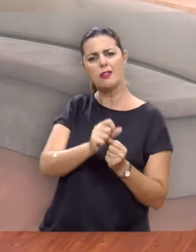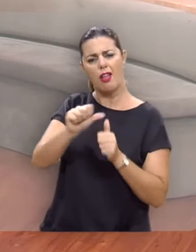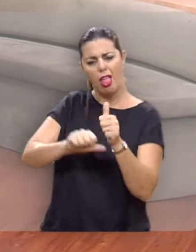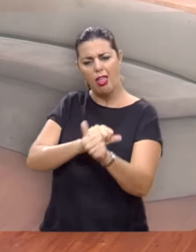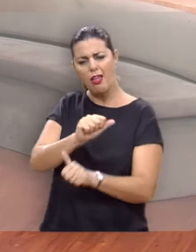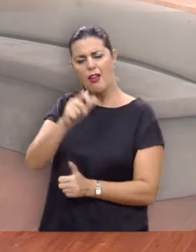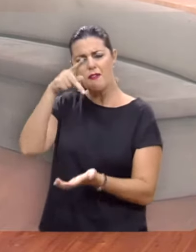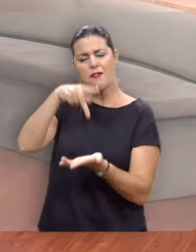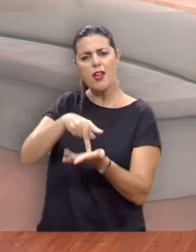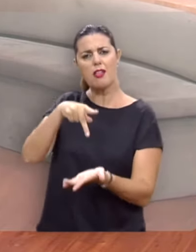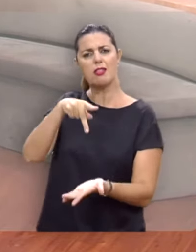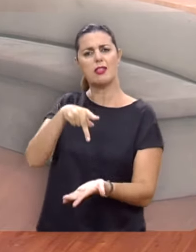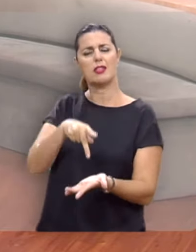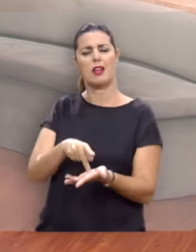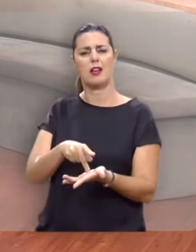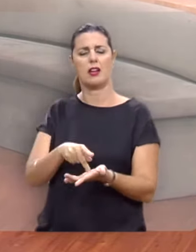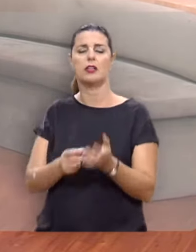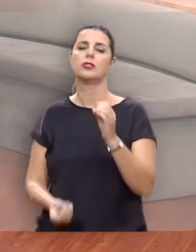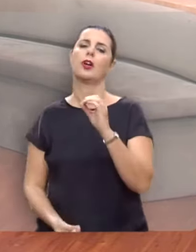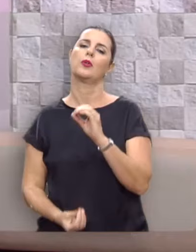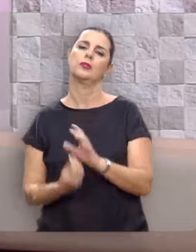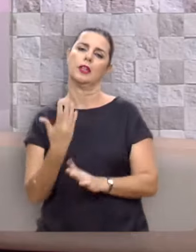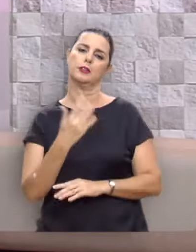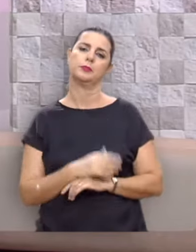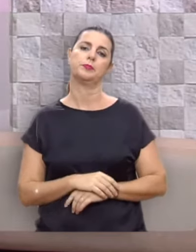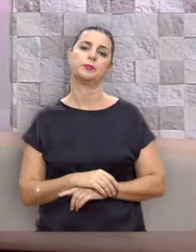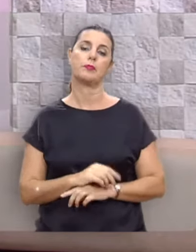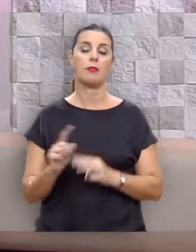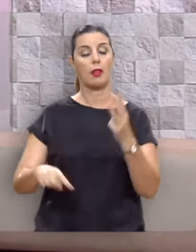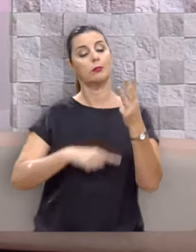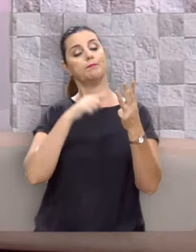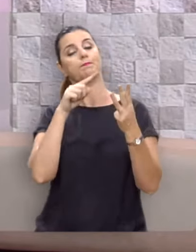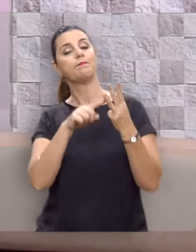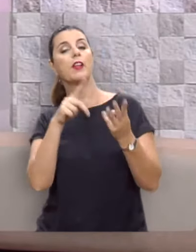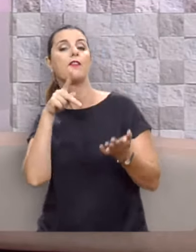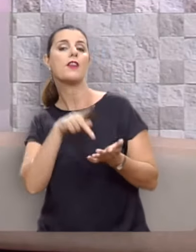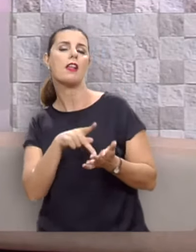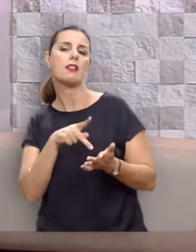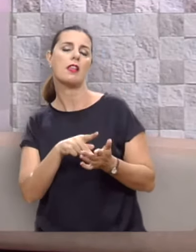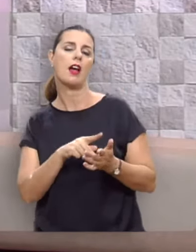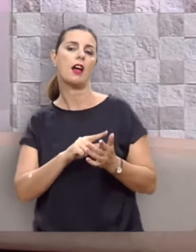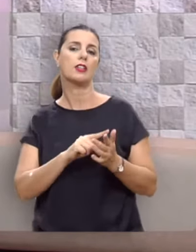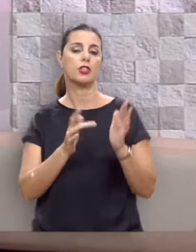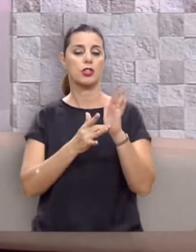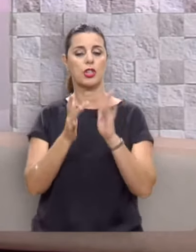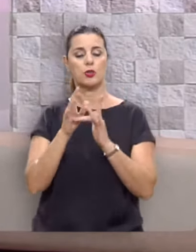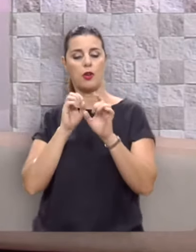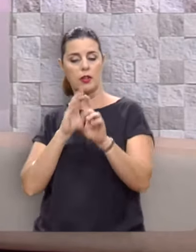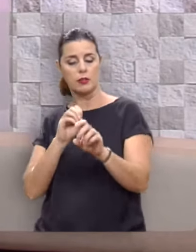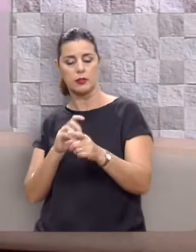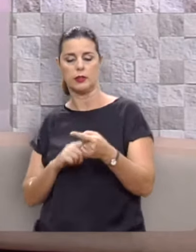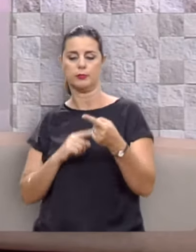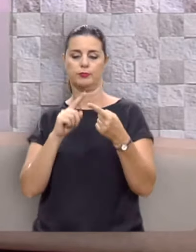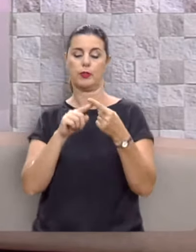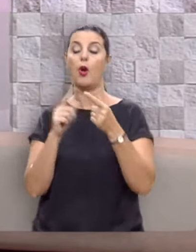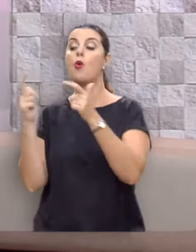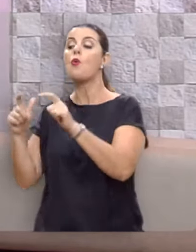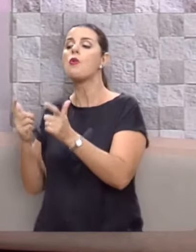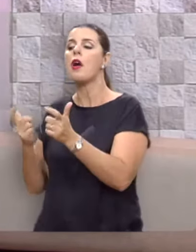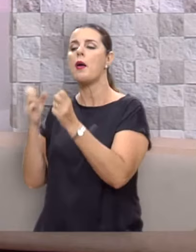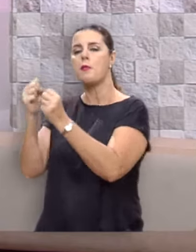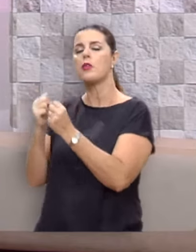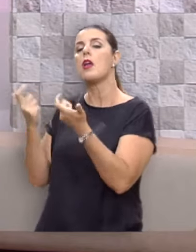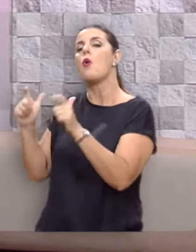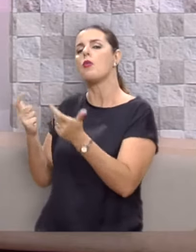conversões genuínas aconteçam. Mas há uma terceira verdade que Jesus nos ensina. Primeiro, a fonte desse